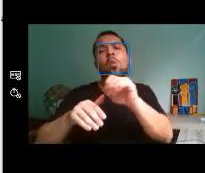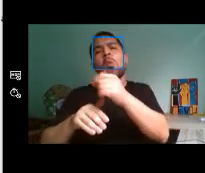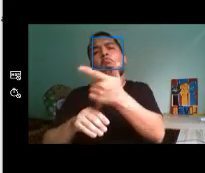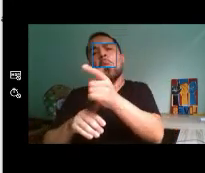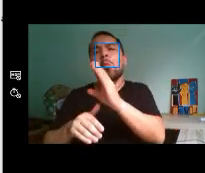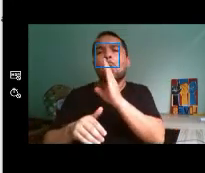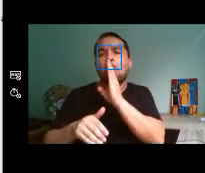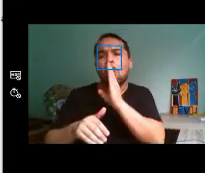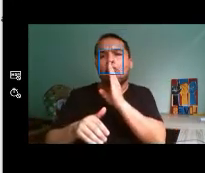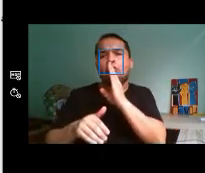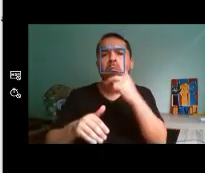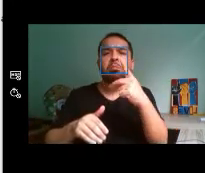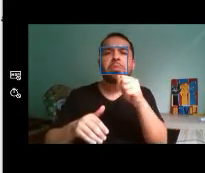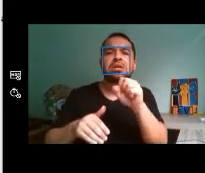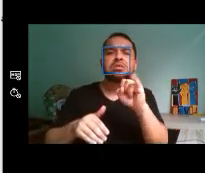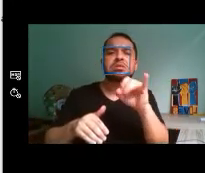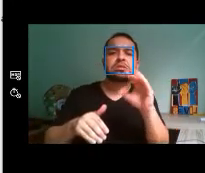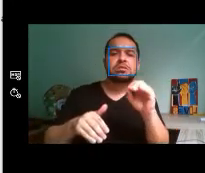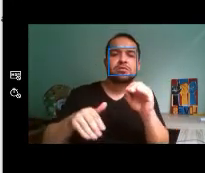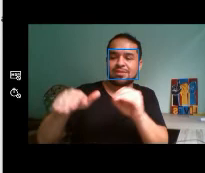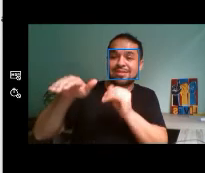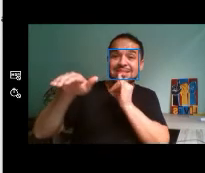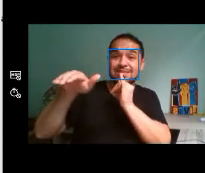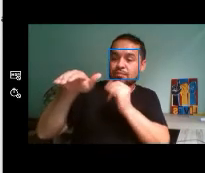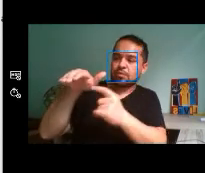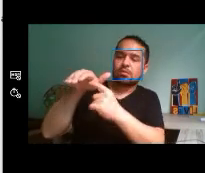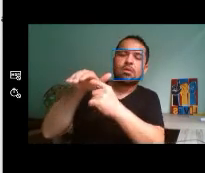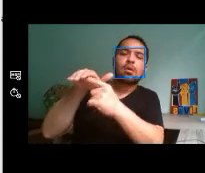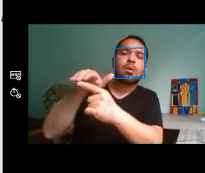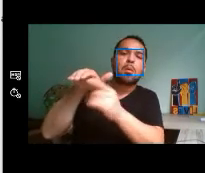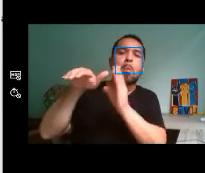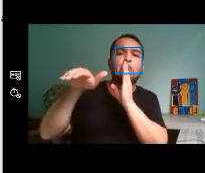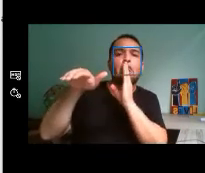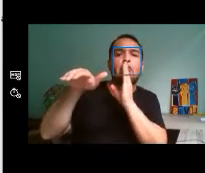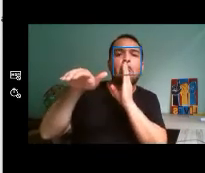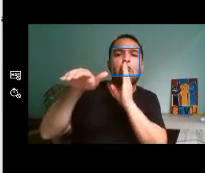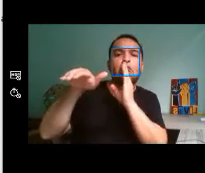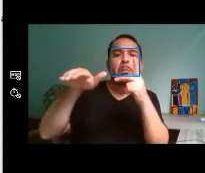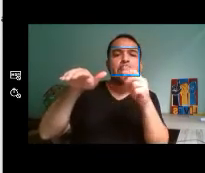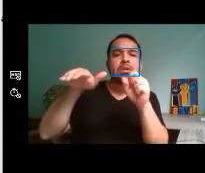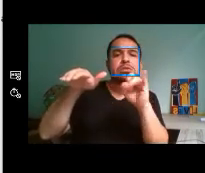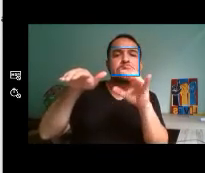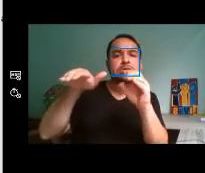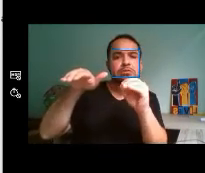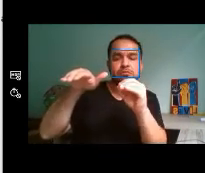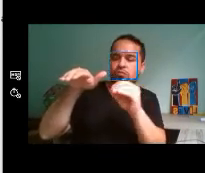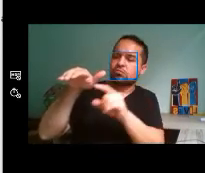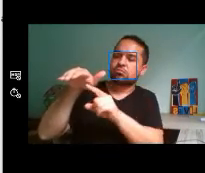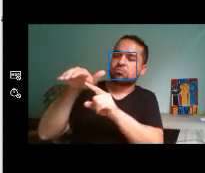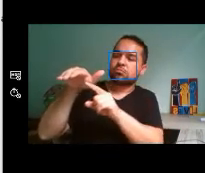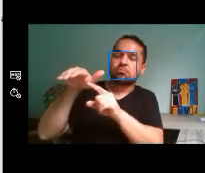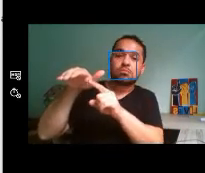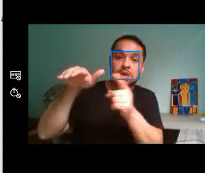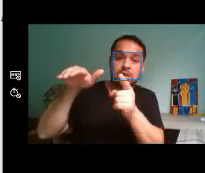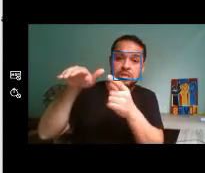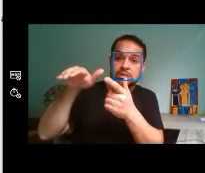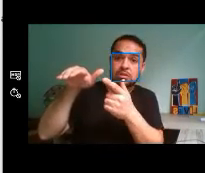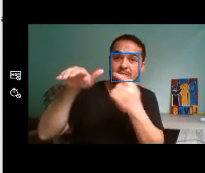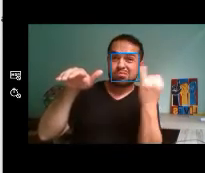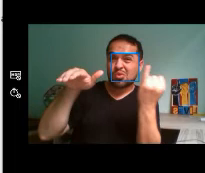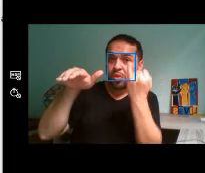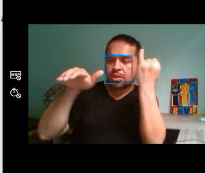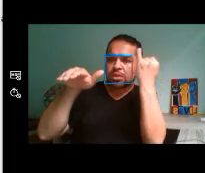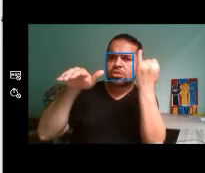que são os ativos, que se movimentam para produzir o som, e tem aqueles que são os passivos, por exemplo, o palato, né? Palato,